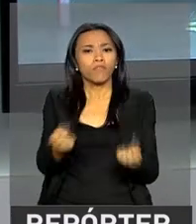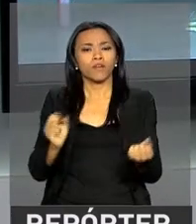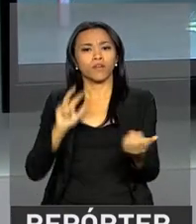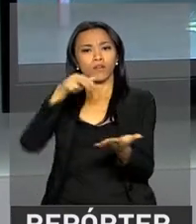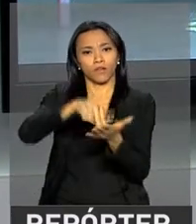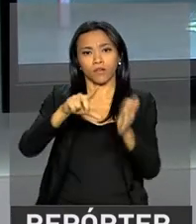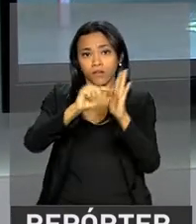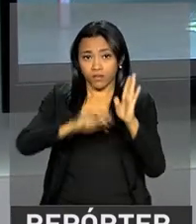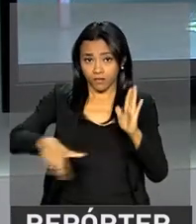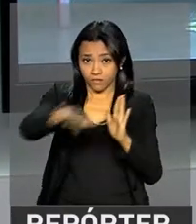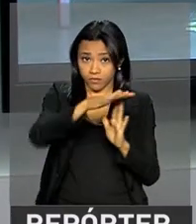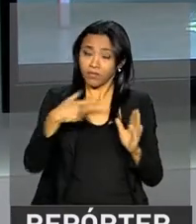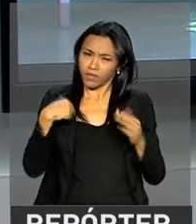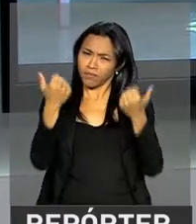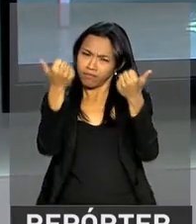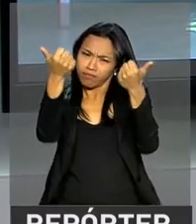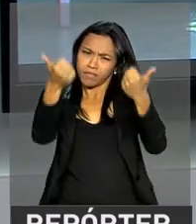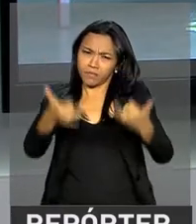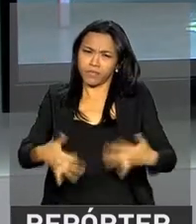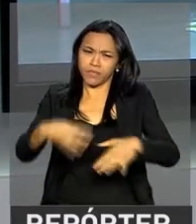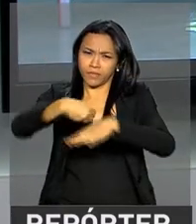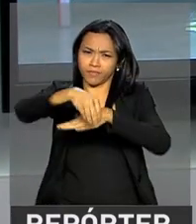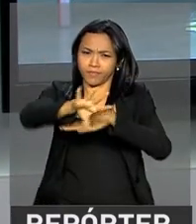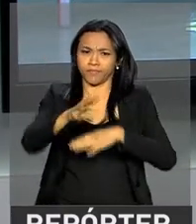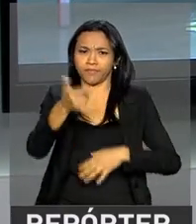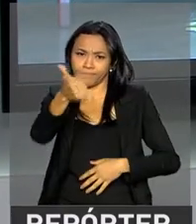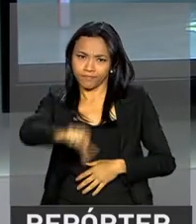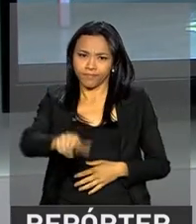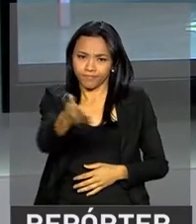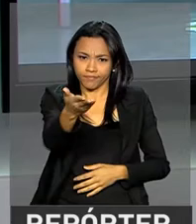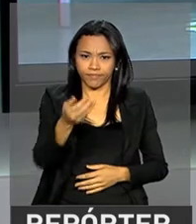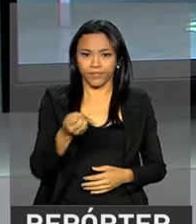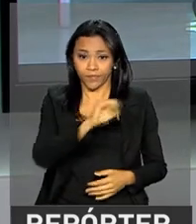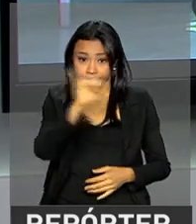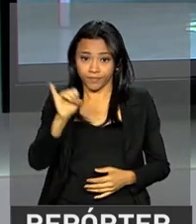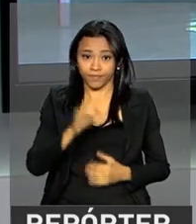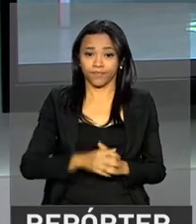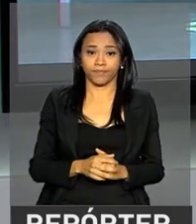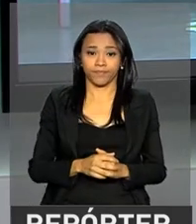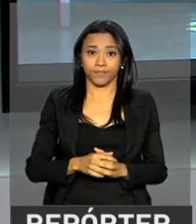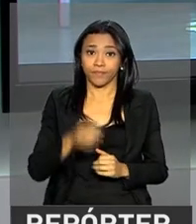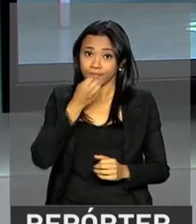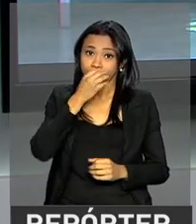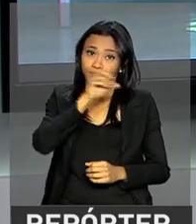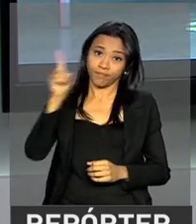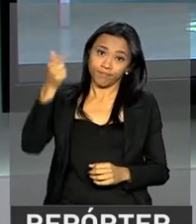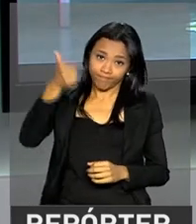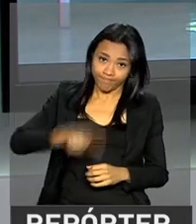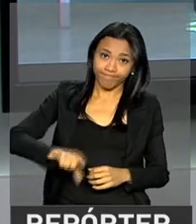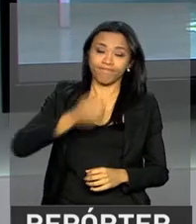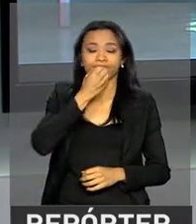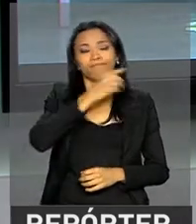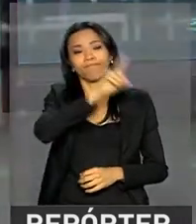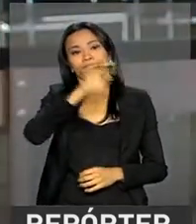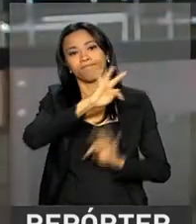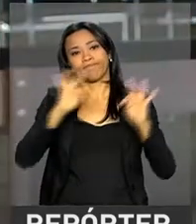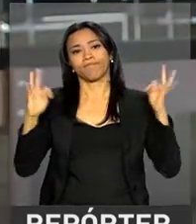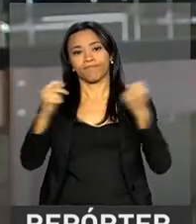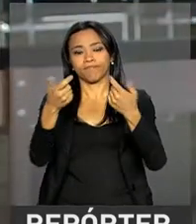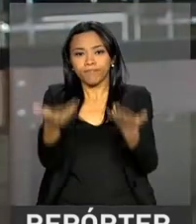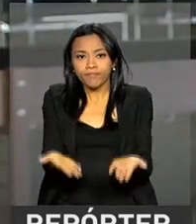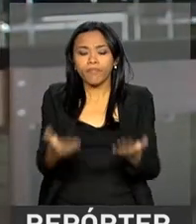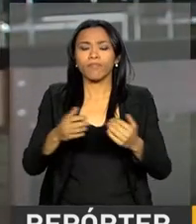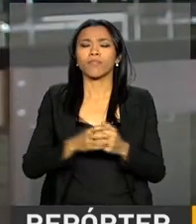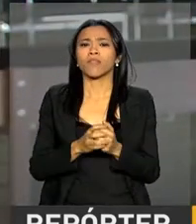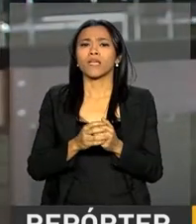com repórter nem pereira que tem mais informações sobre o assunto o enem foi carol bond mais uma vez pra você bom dia a todos olha